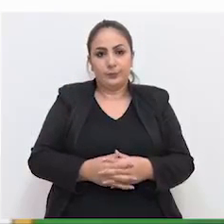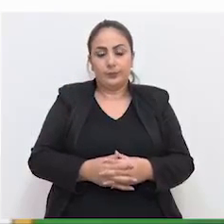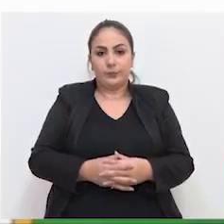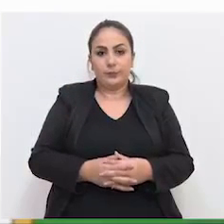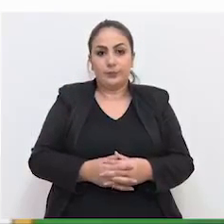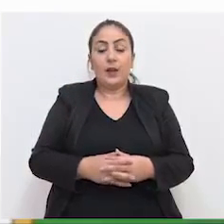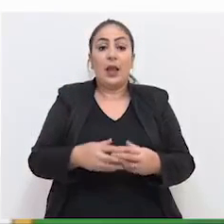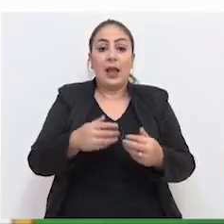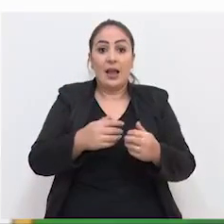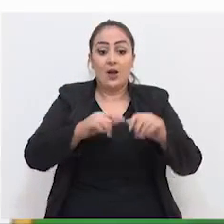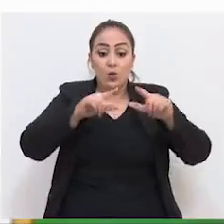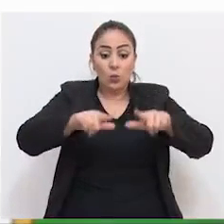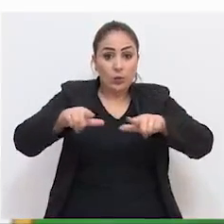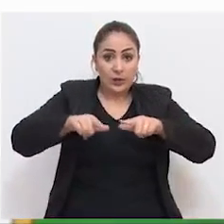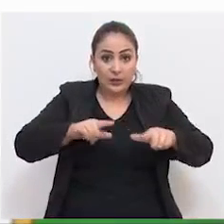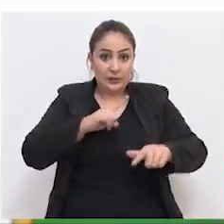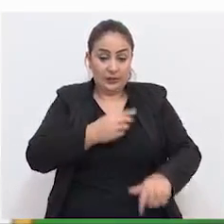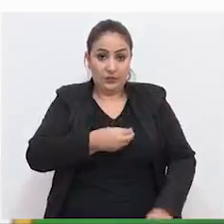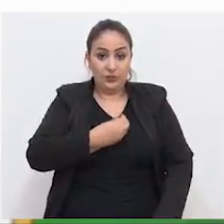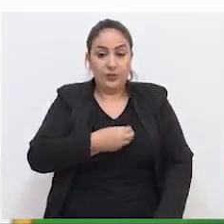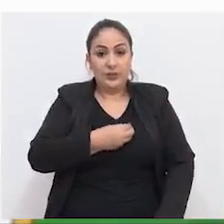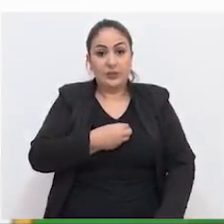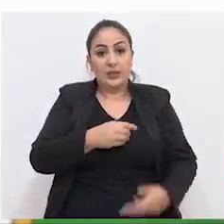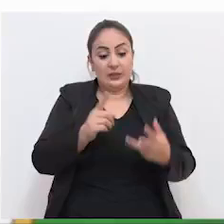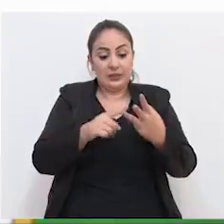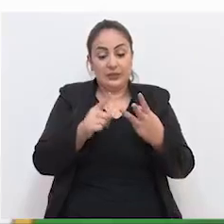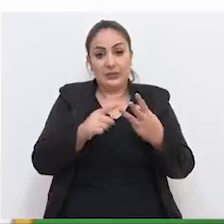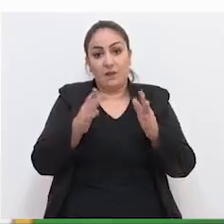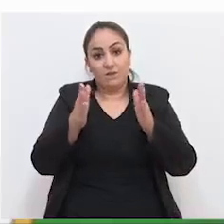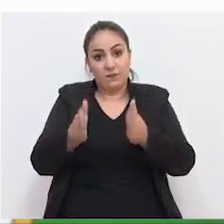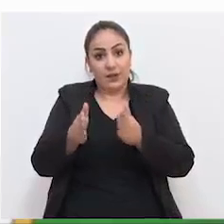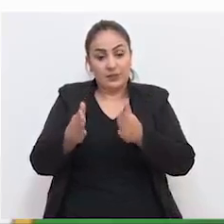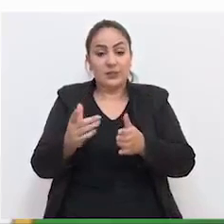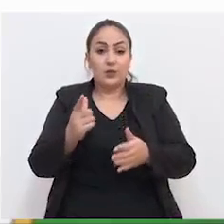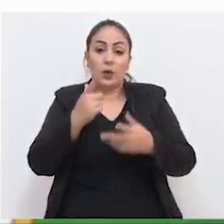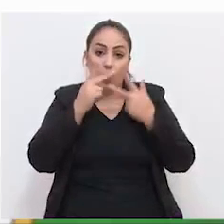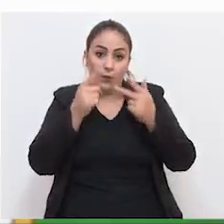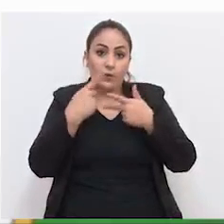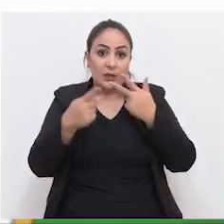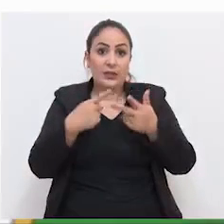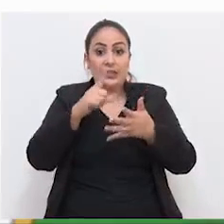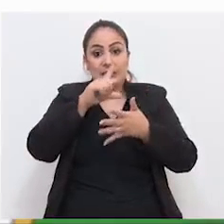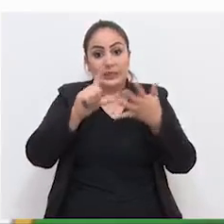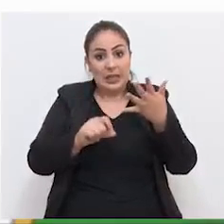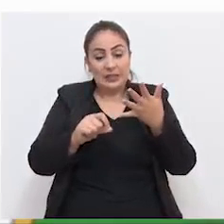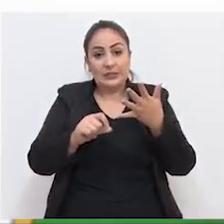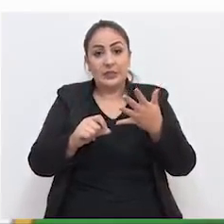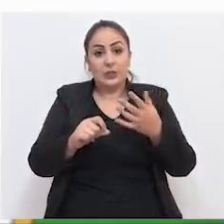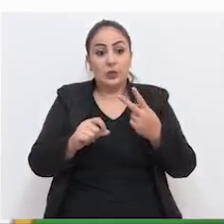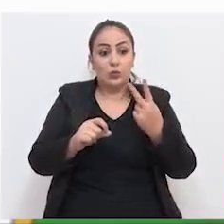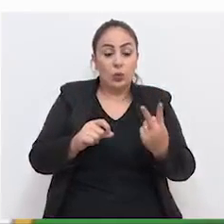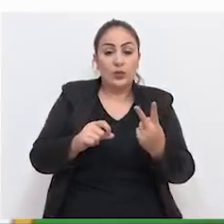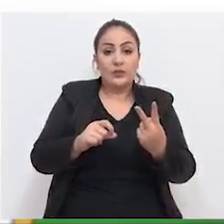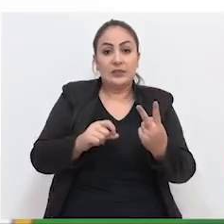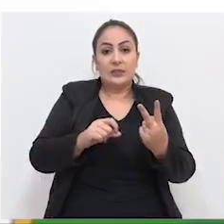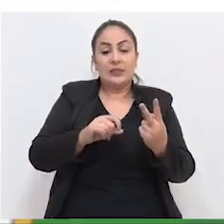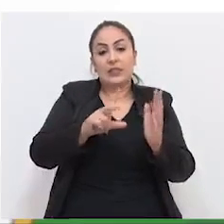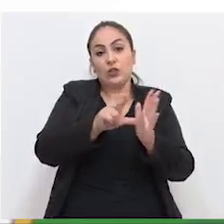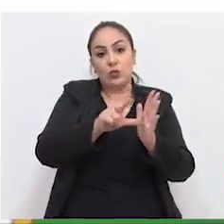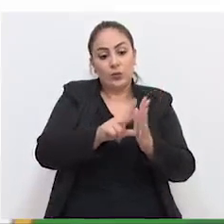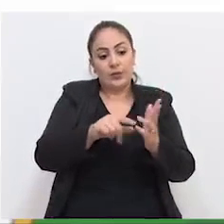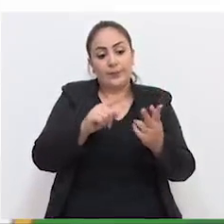A localização desses casos aqui nessa terceira fase, então, como eu disse, foram 10 casos, 2 em